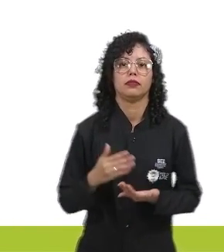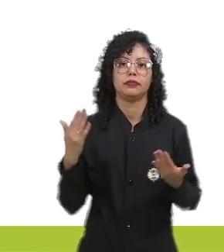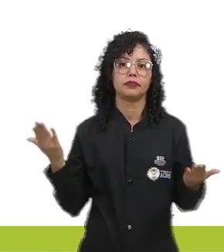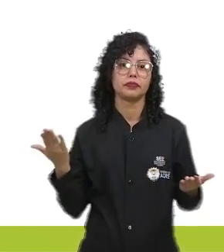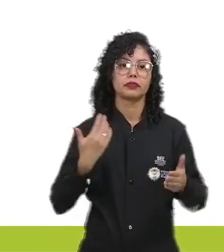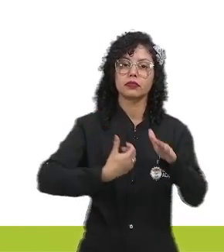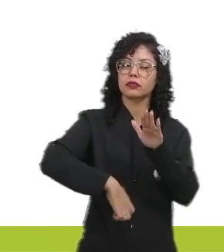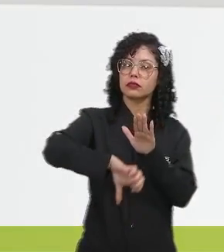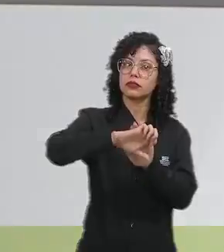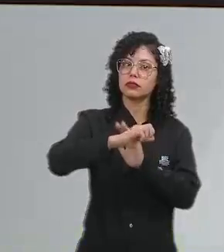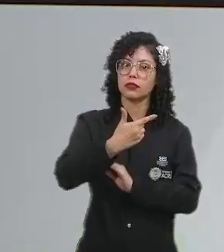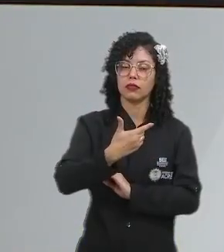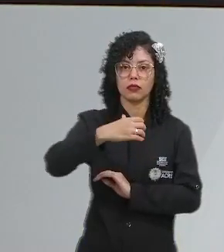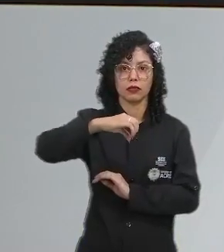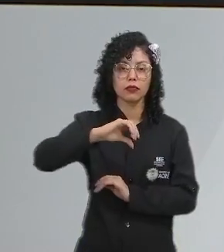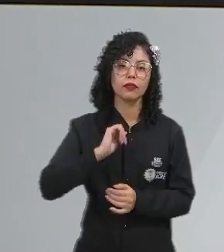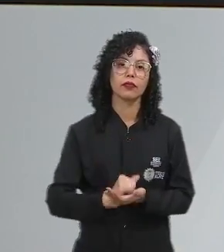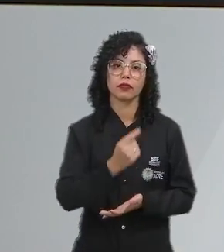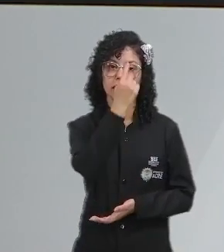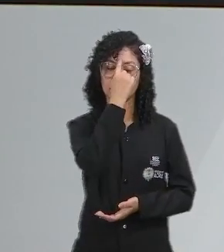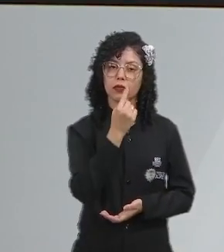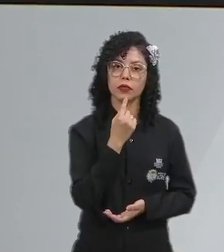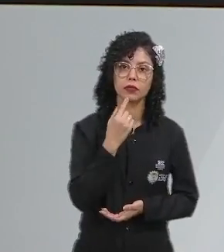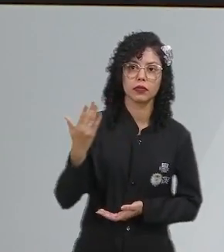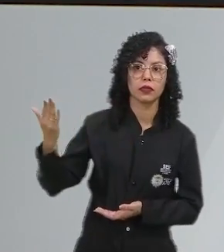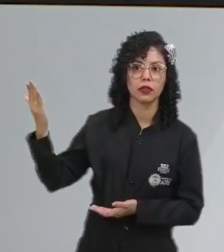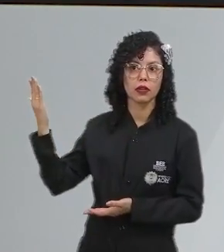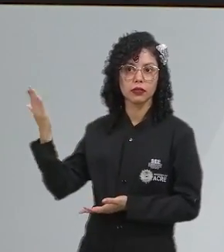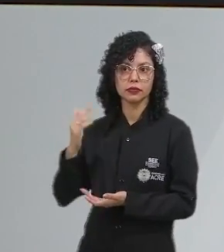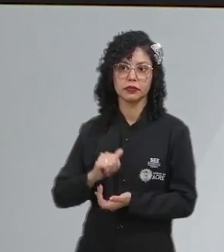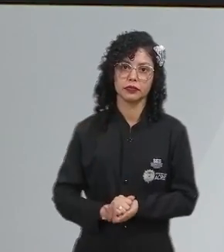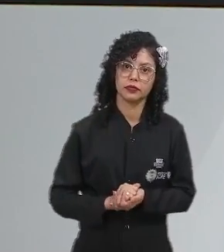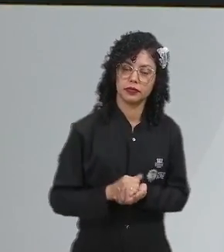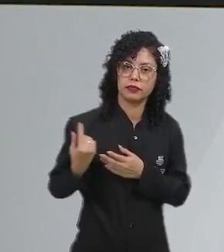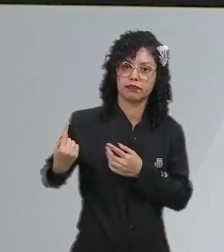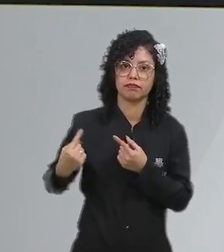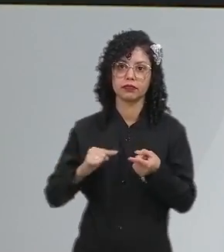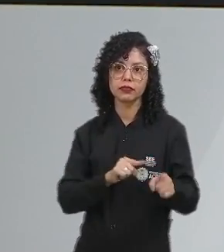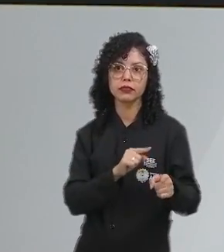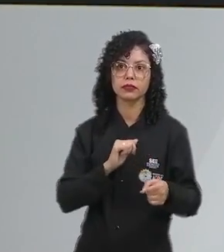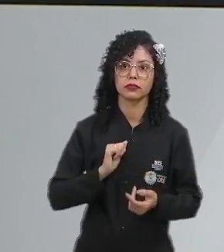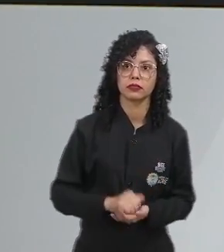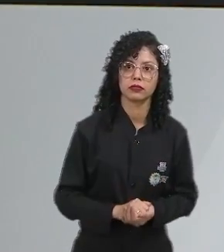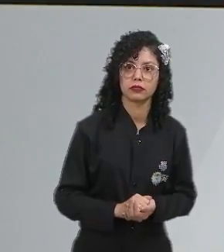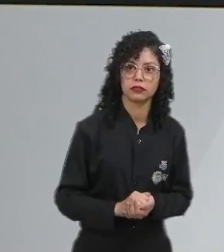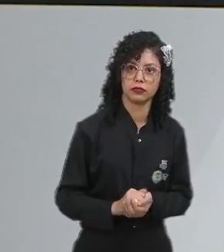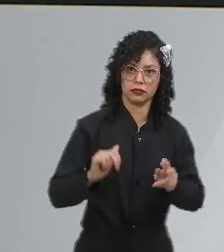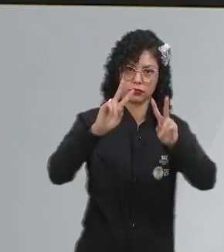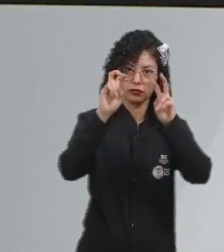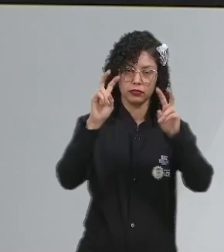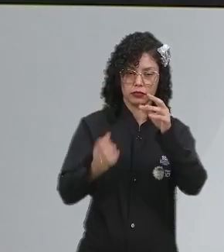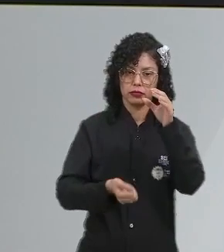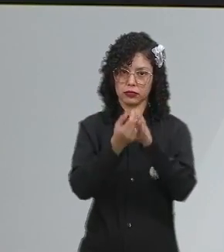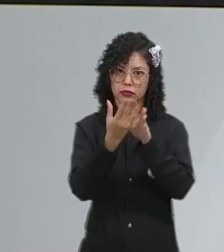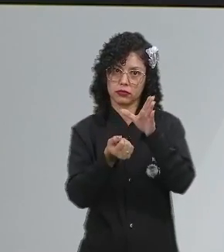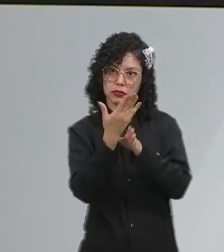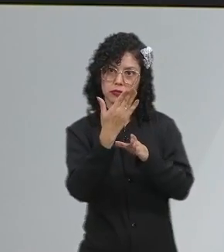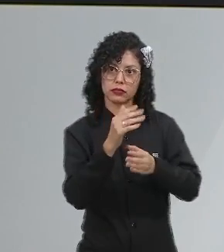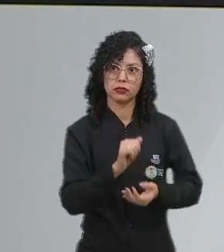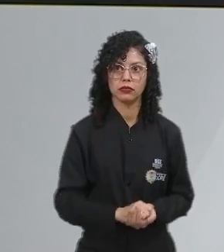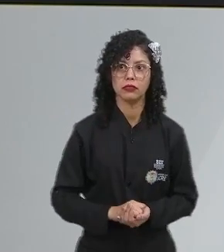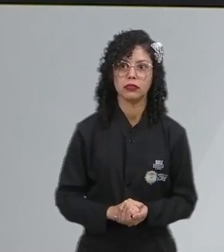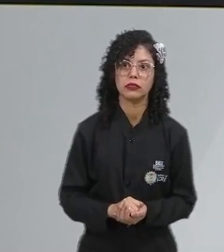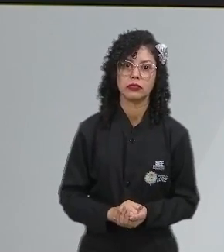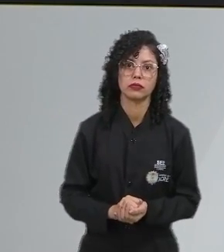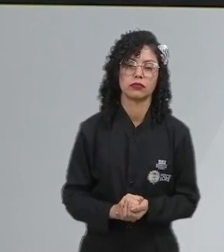A crise de 29, como você está vendo nesse esquema aí, né, ela foi provocada, né, por uma superprodução. E